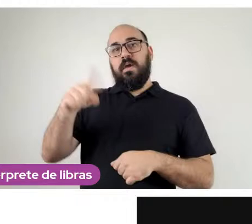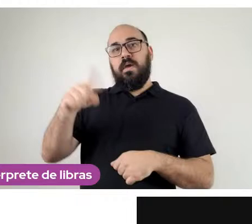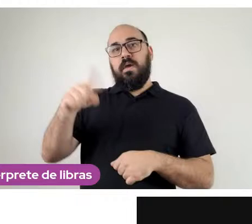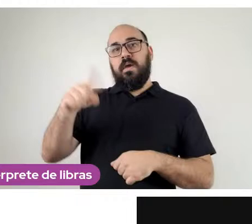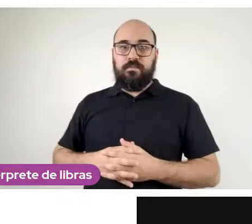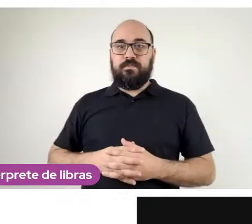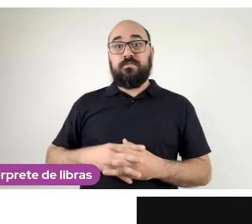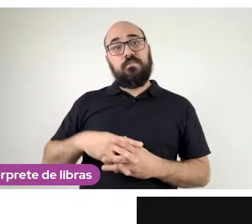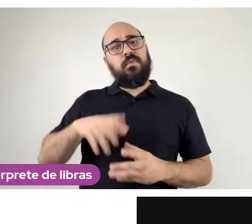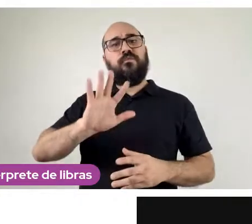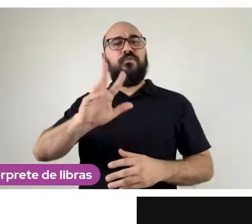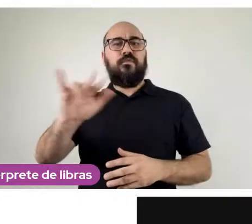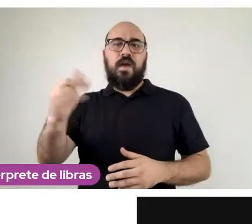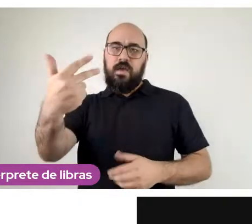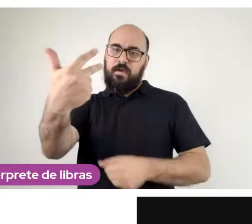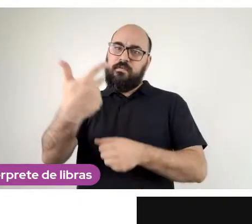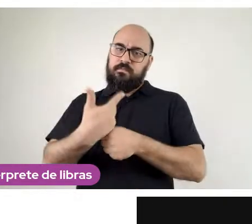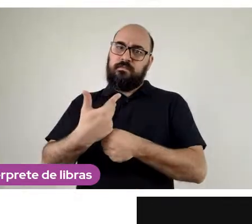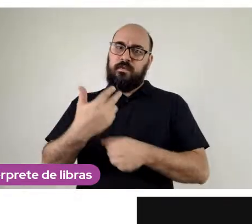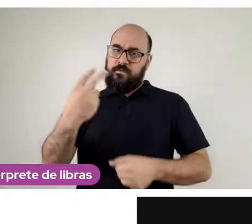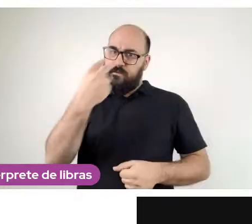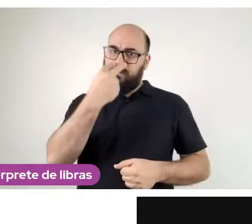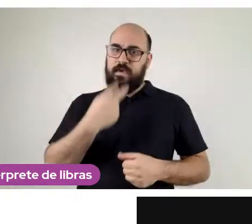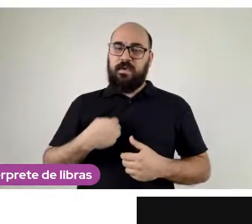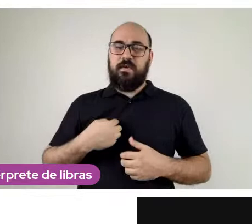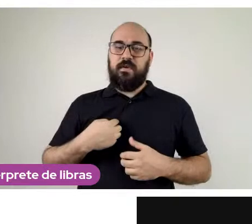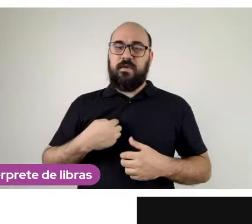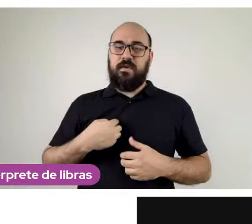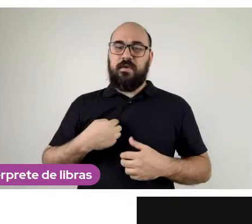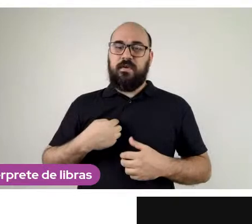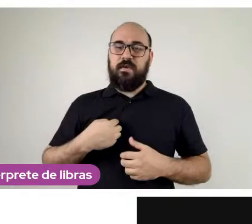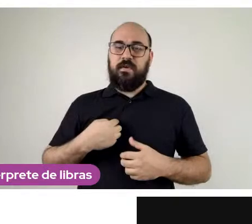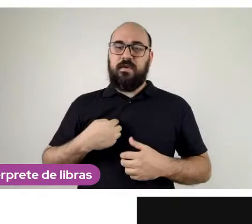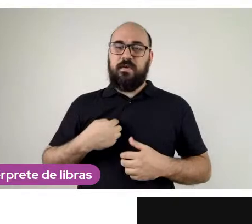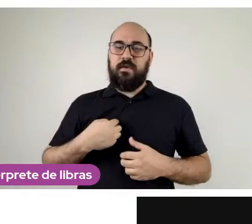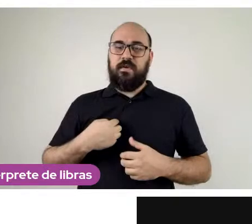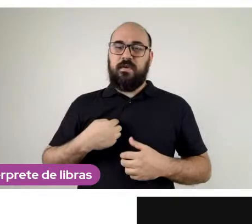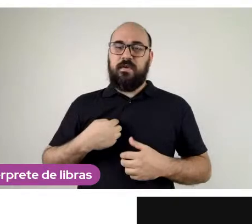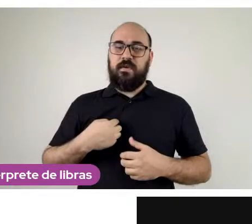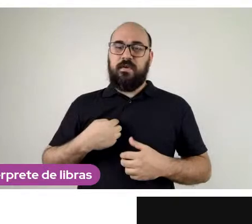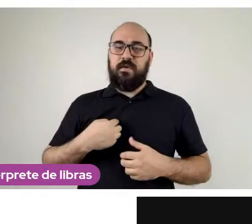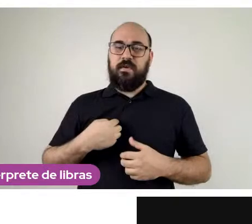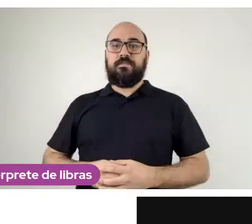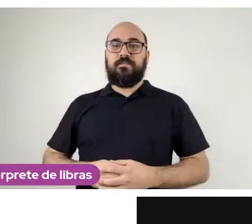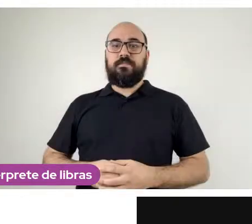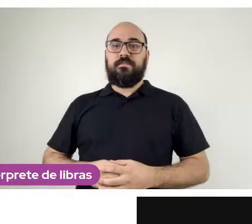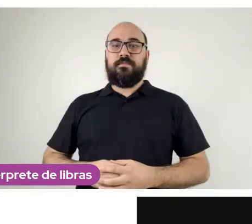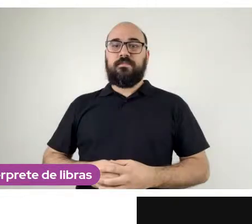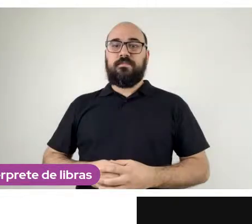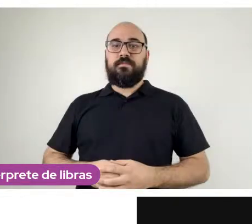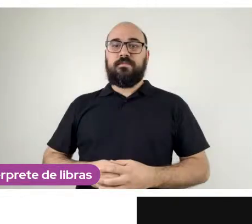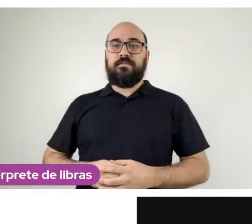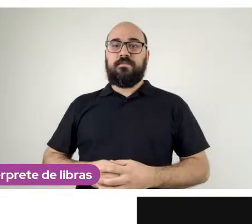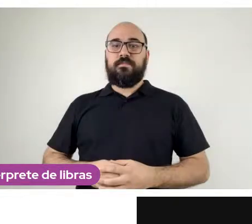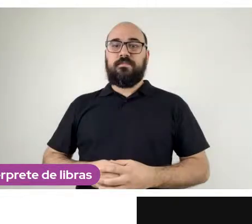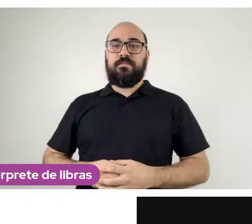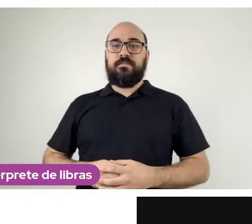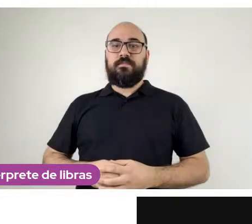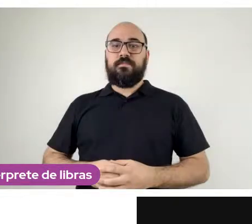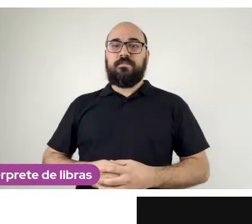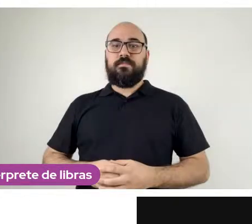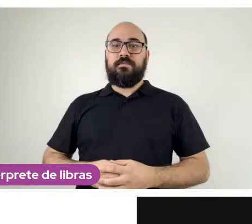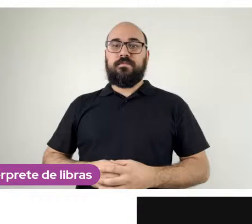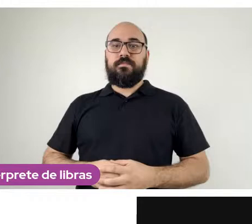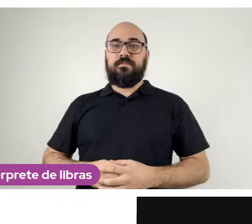vão me ver também. Vou fazer uma breve descrição minha, tá? Eu sou uma mulher de meia idade,